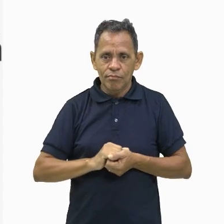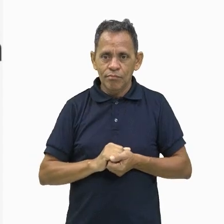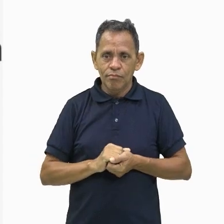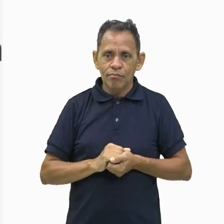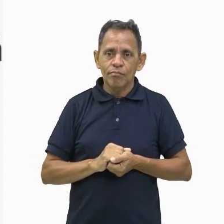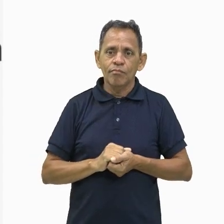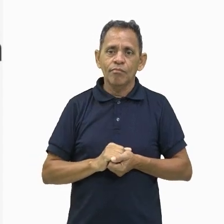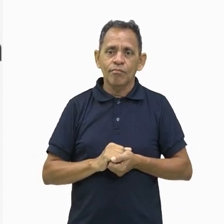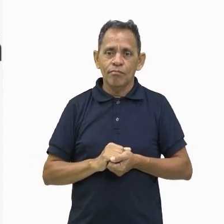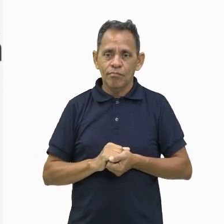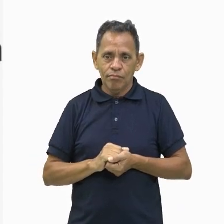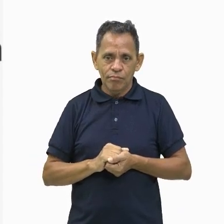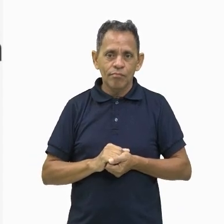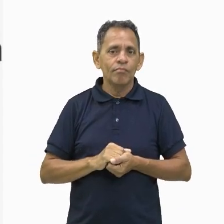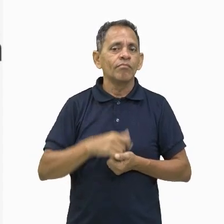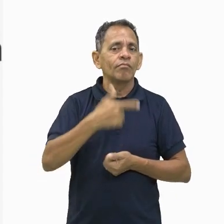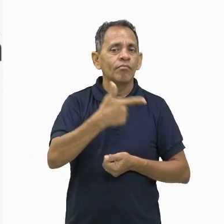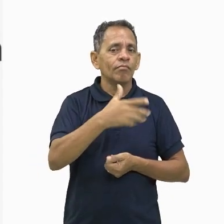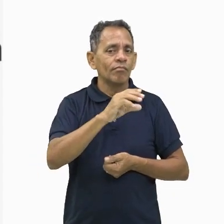esses aumentos é igual a